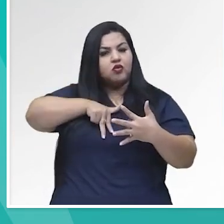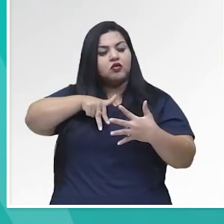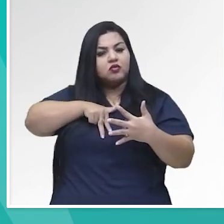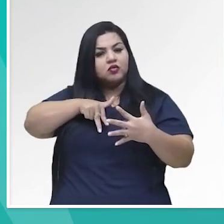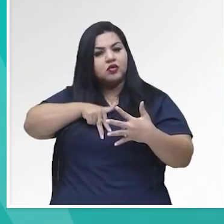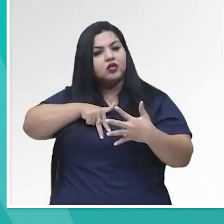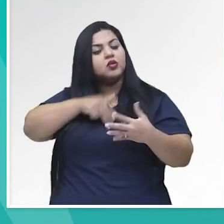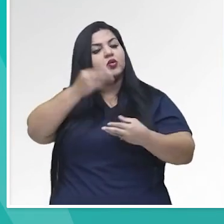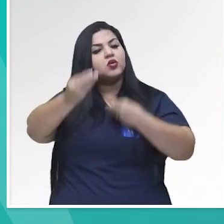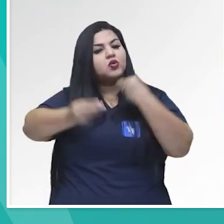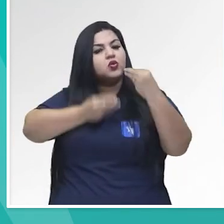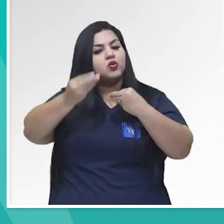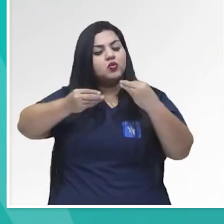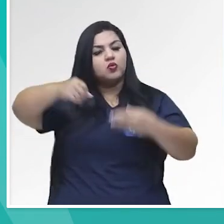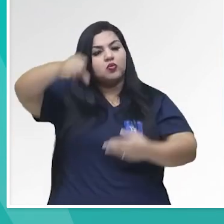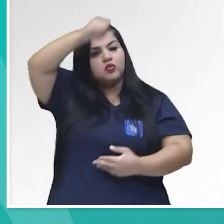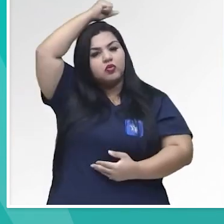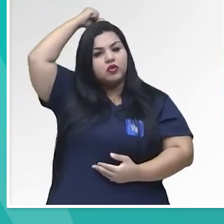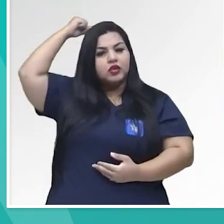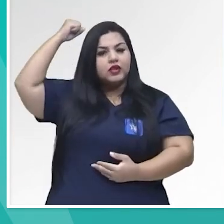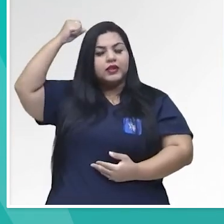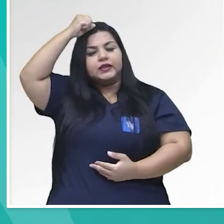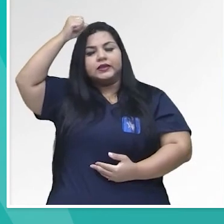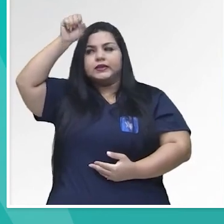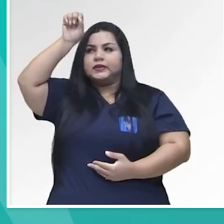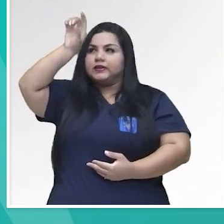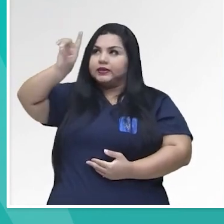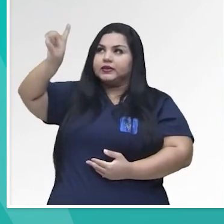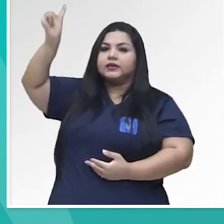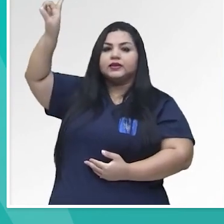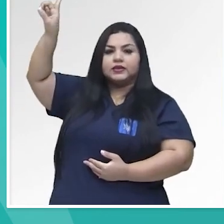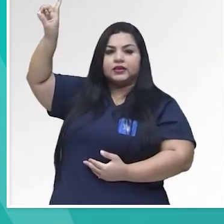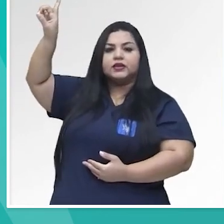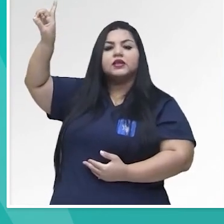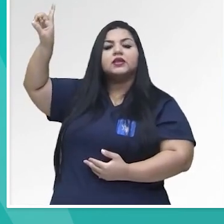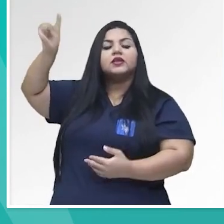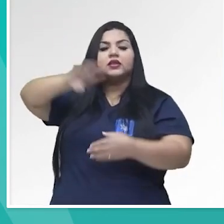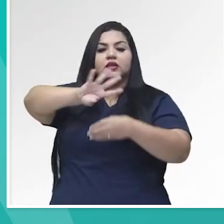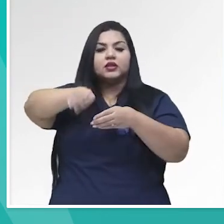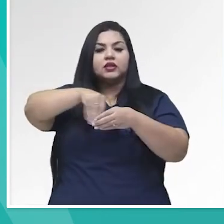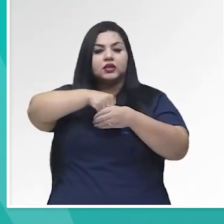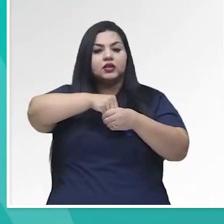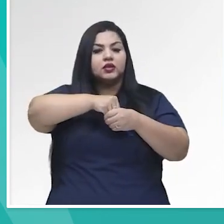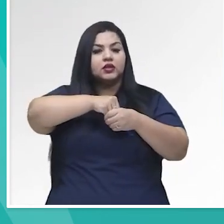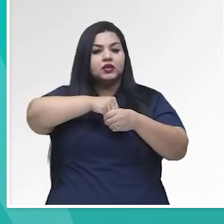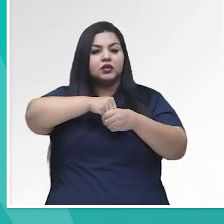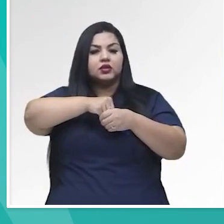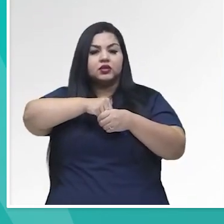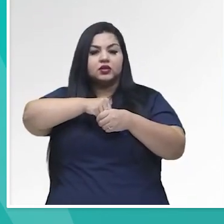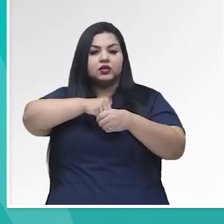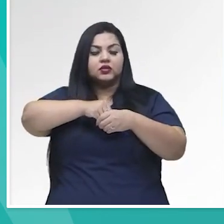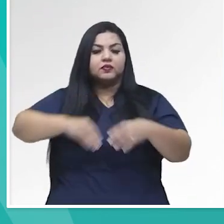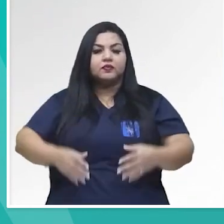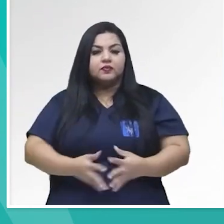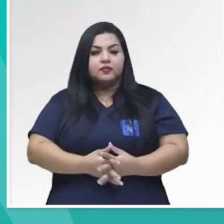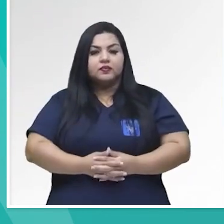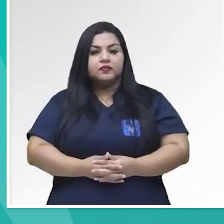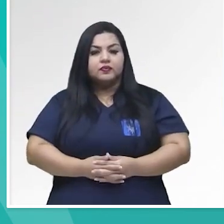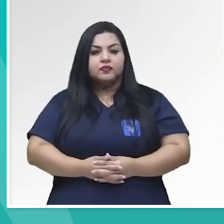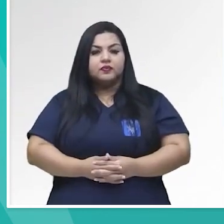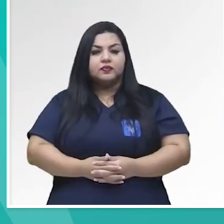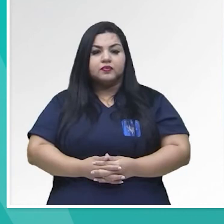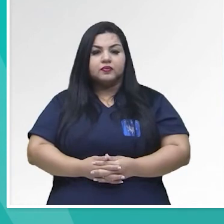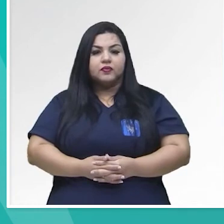verdade, o objeto da graça de Deus. Né? Eu acrescentaria aqui a visão de graça.